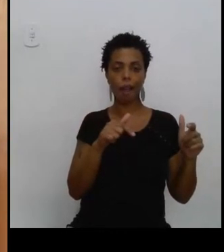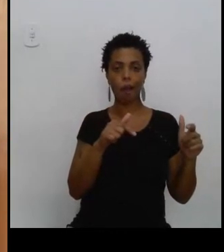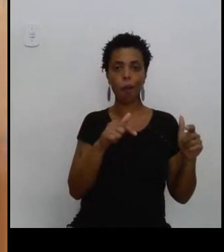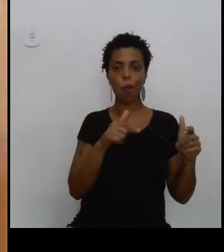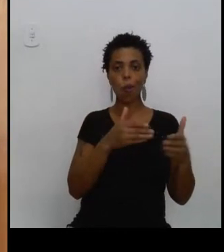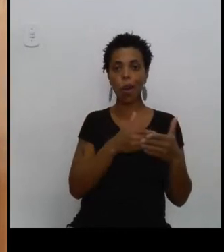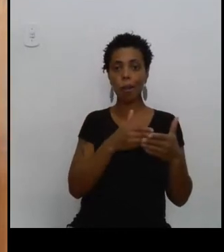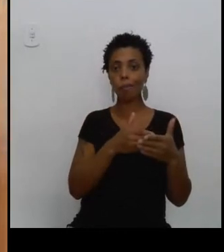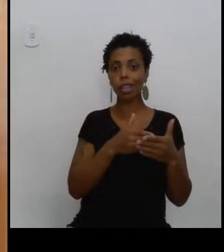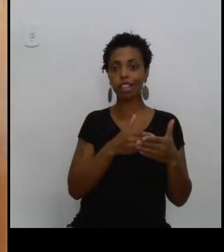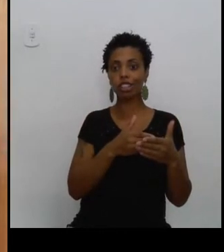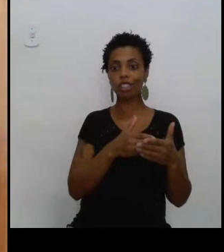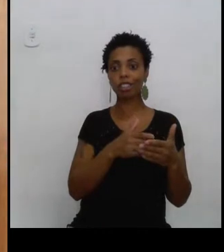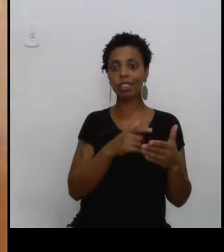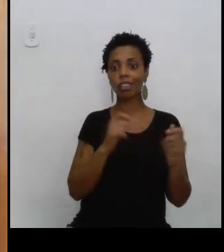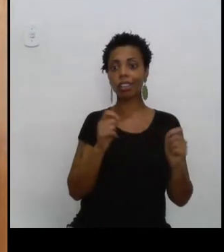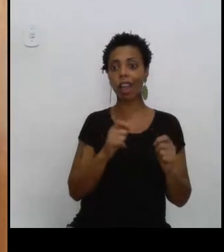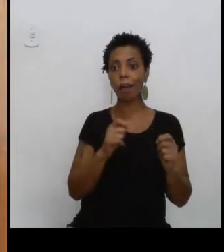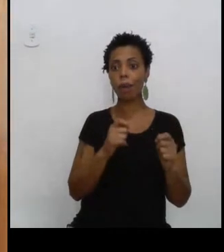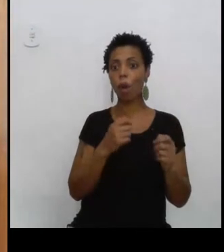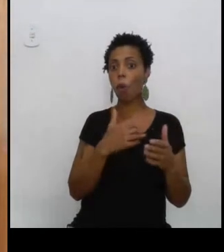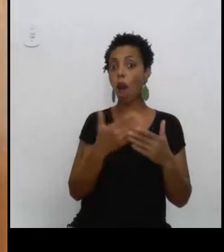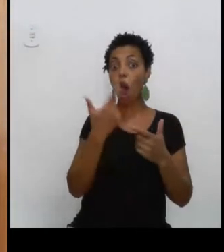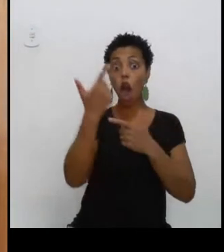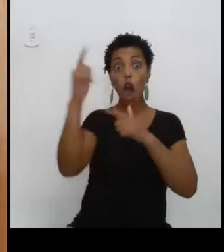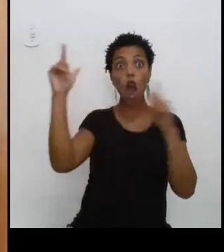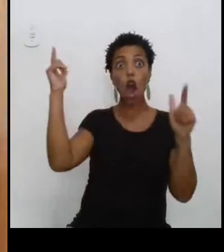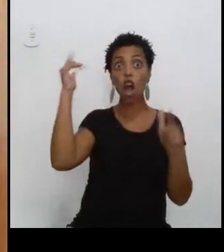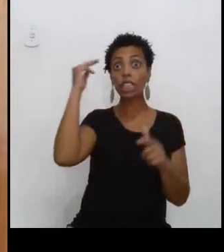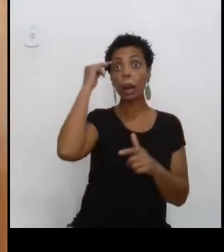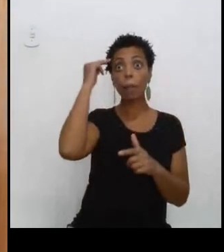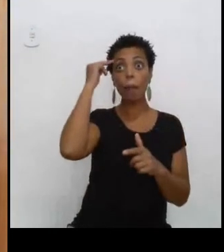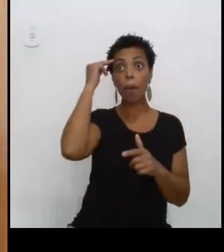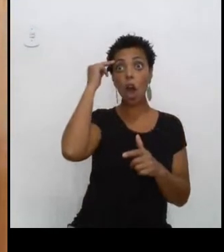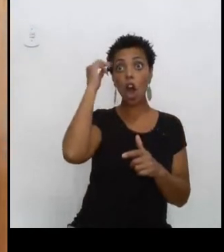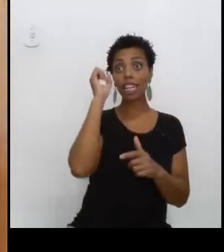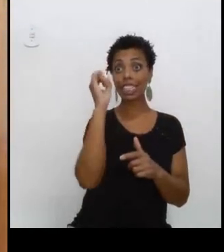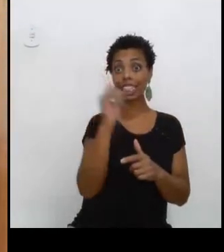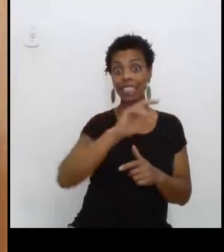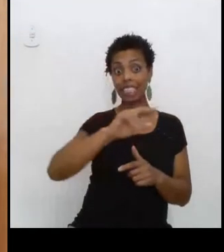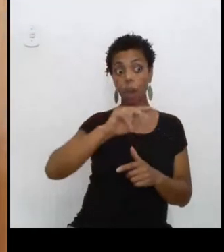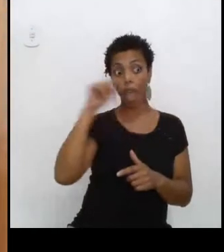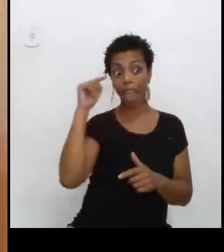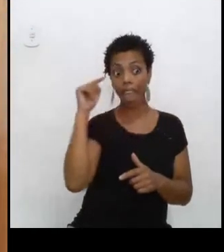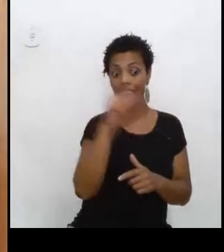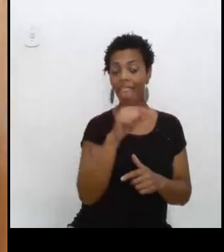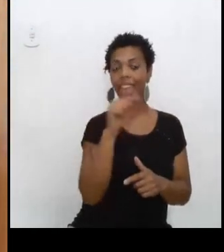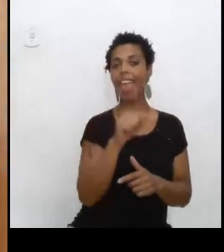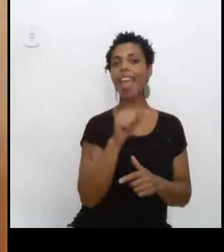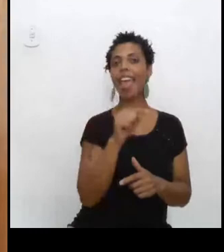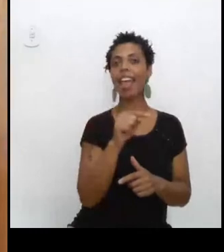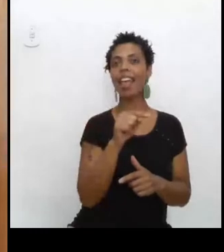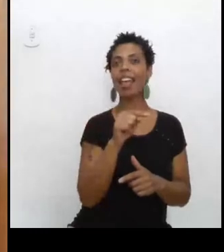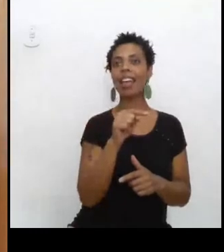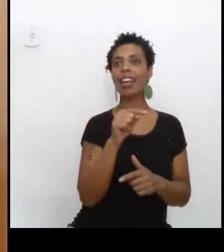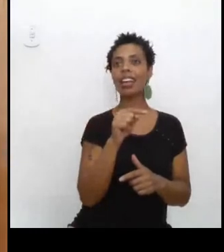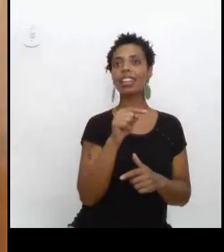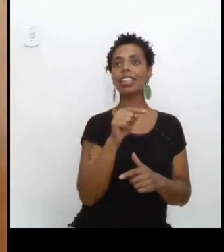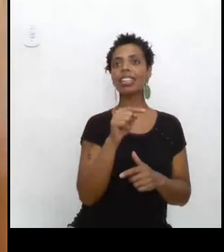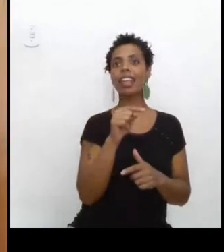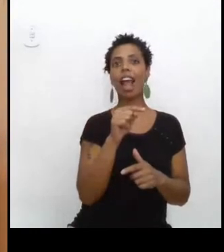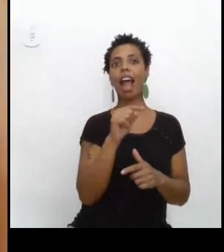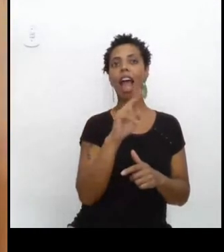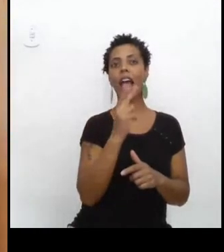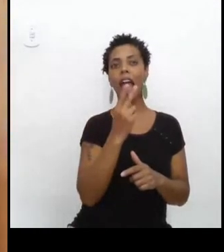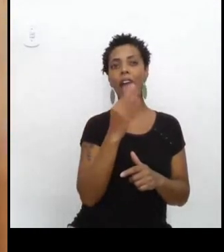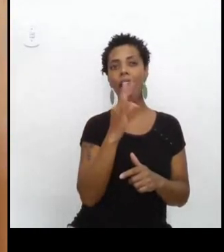outra a memória que não recebe é a quem a memória mas é normal assistir Mônica é